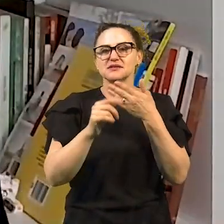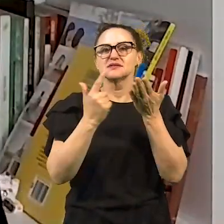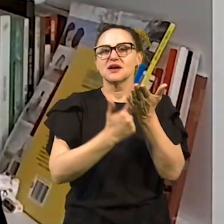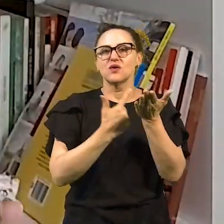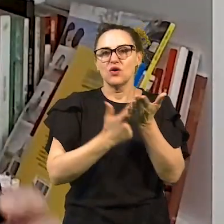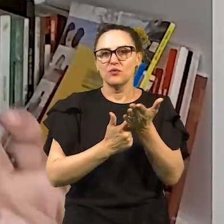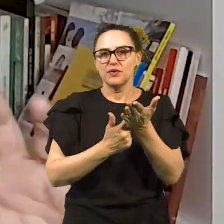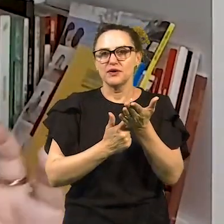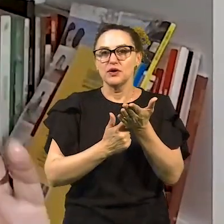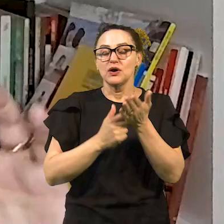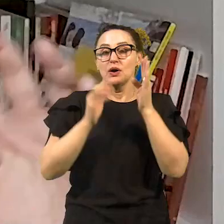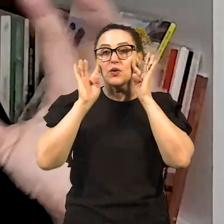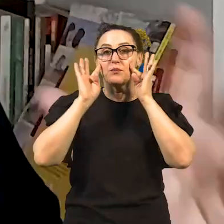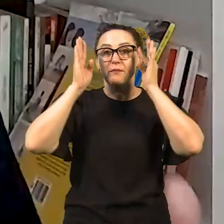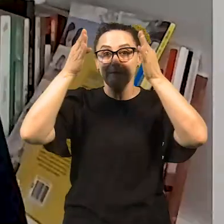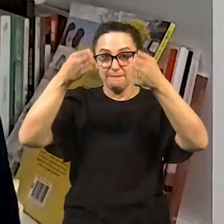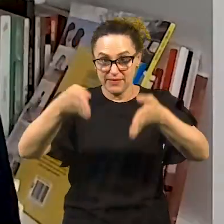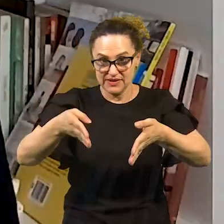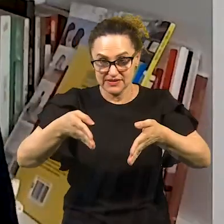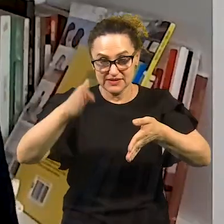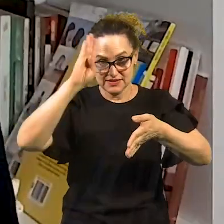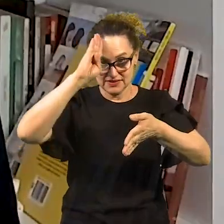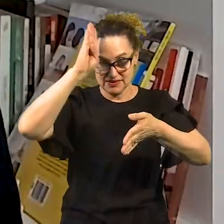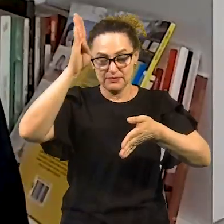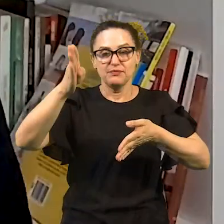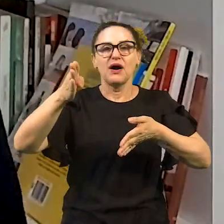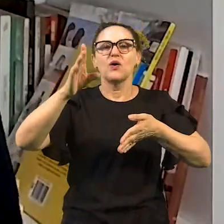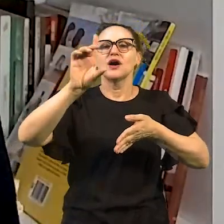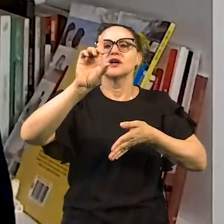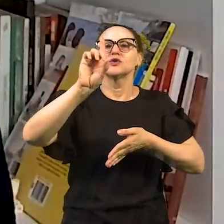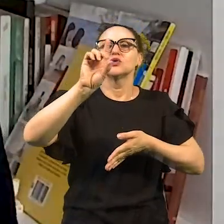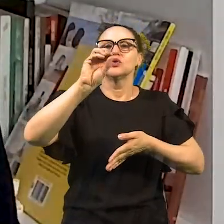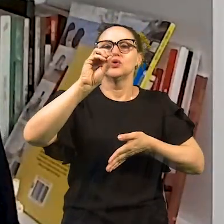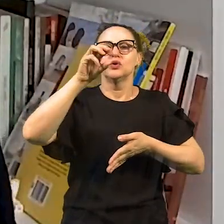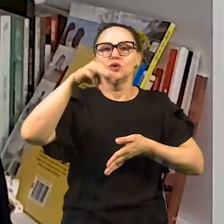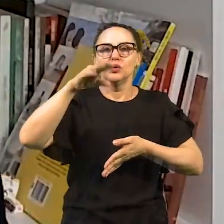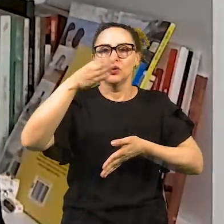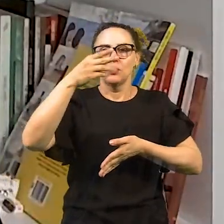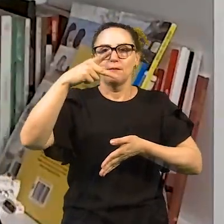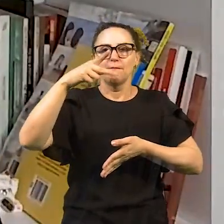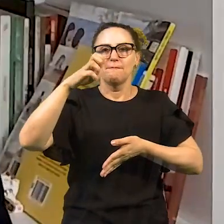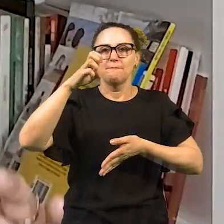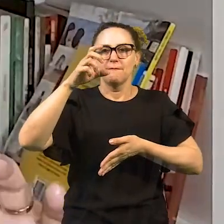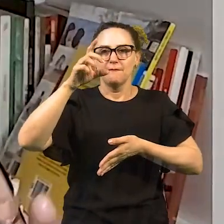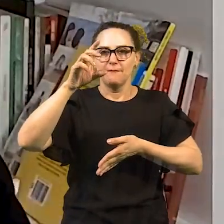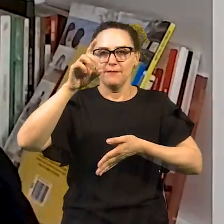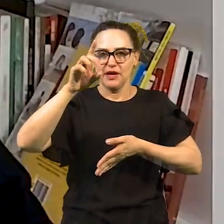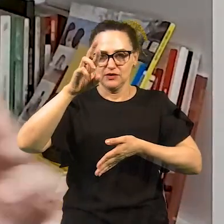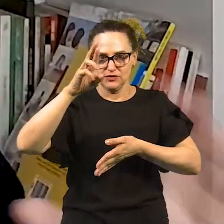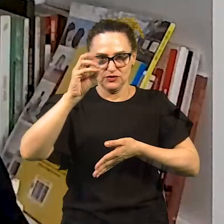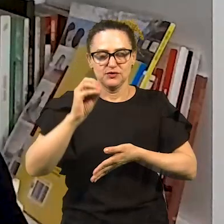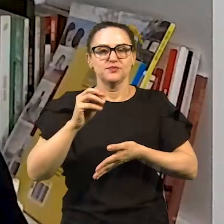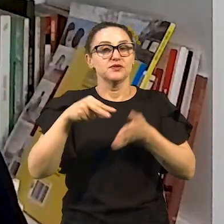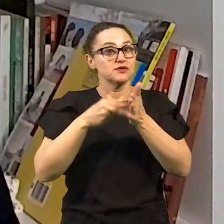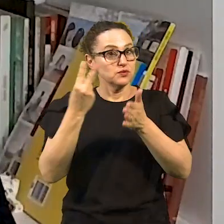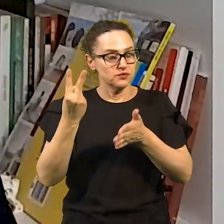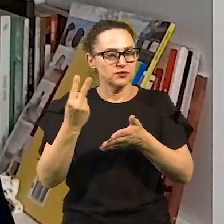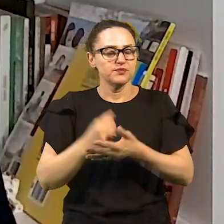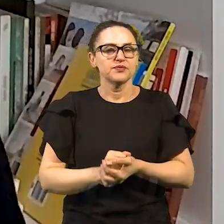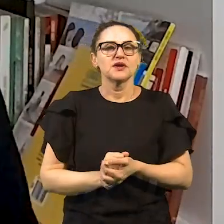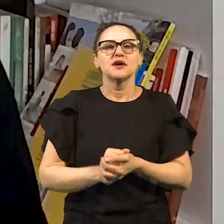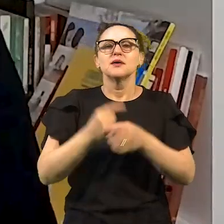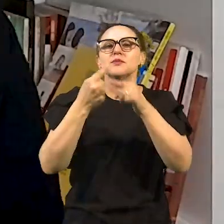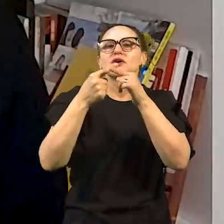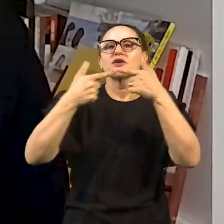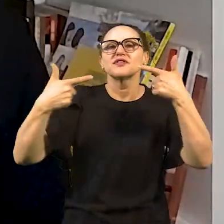Pedro II, nessa visita ao Rio Grande do Sul por ocasião da Guerra do Paraguai. E aí a gente tem ali a personagem do Blau,